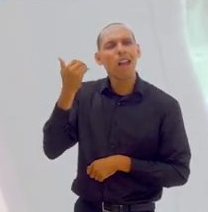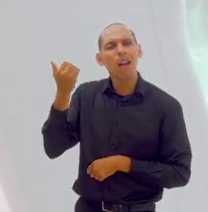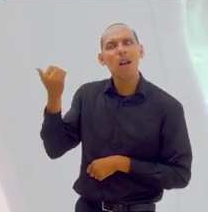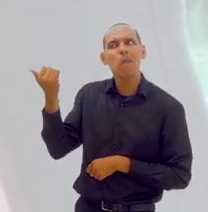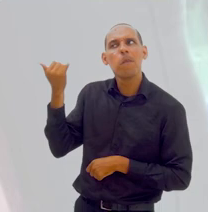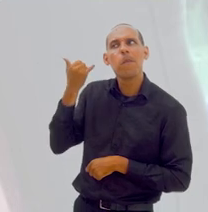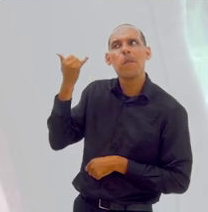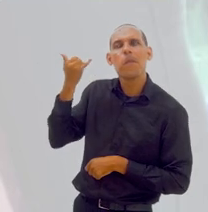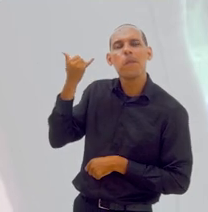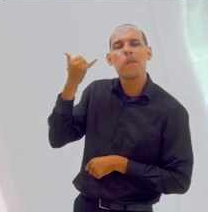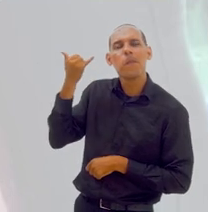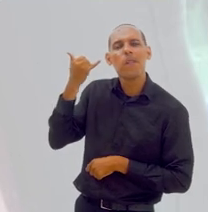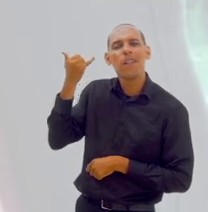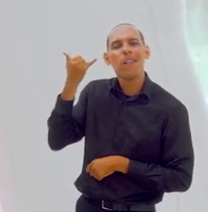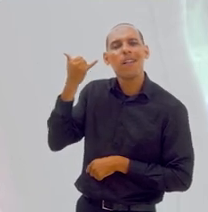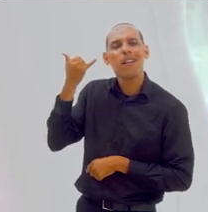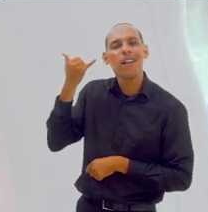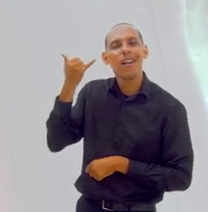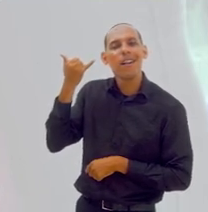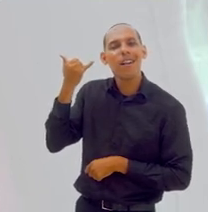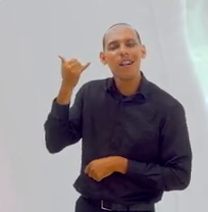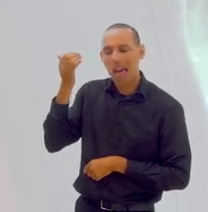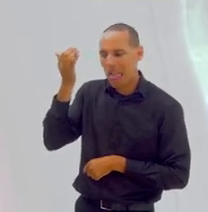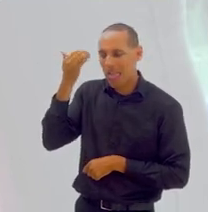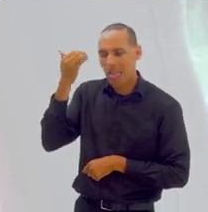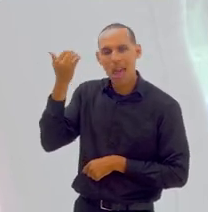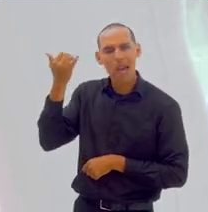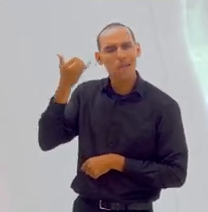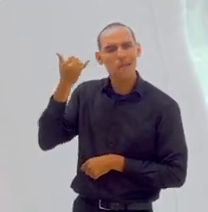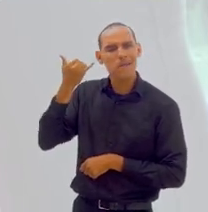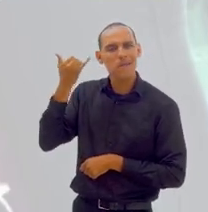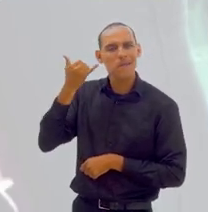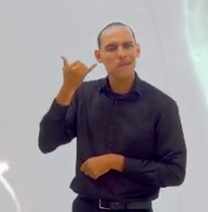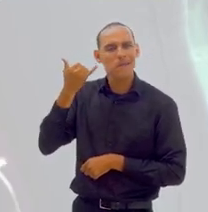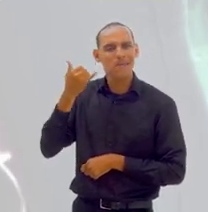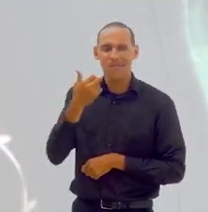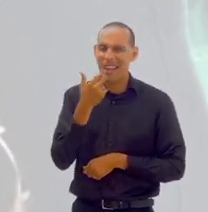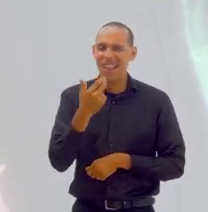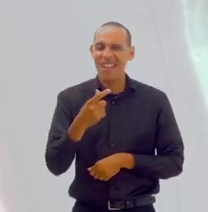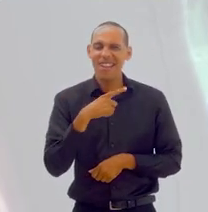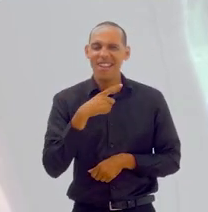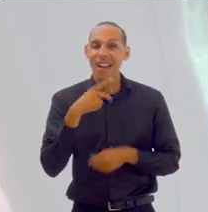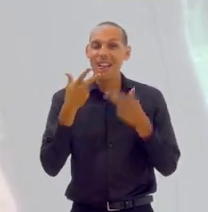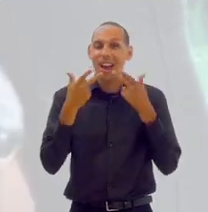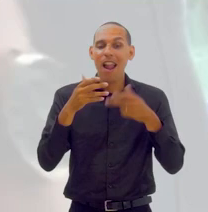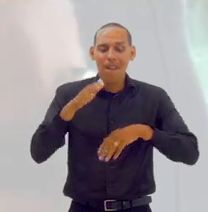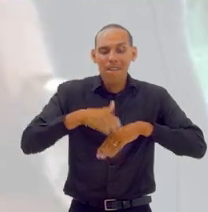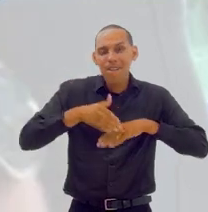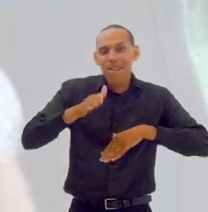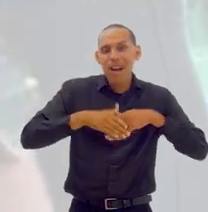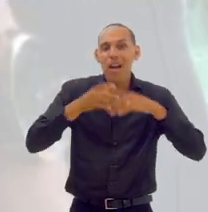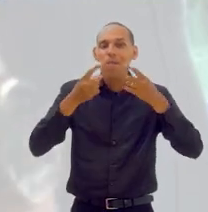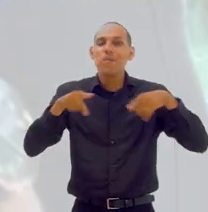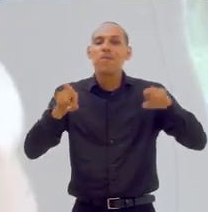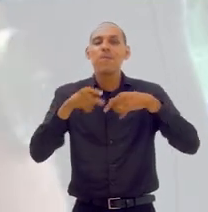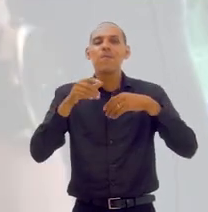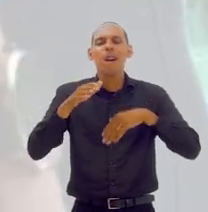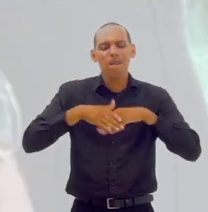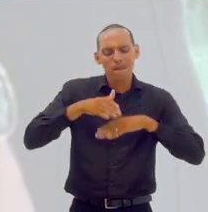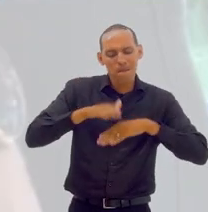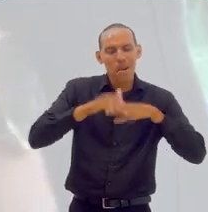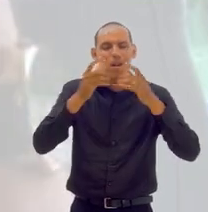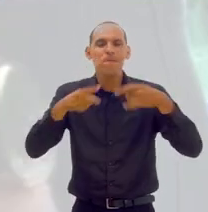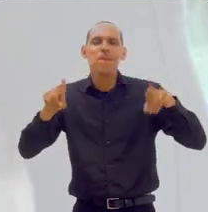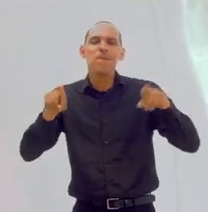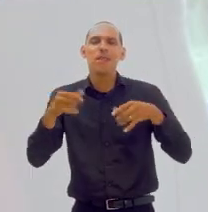embutido. Aqui, e esse ouvido que tem língua proclama: faça música,